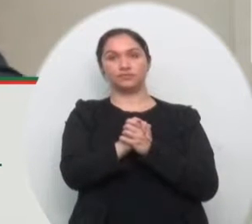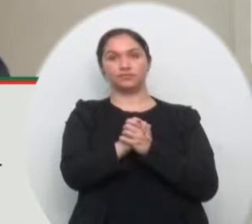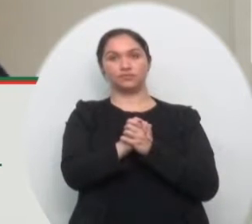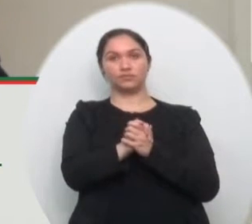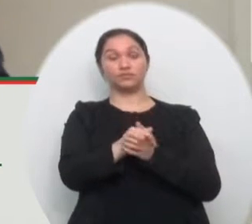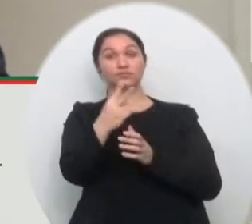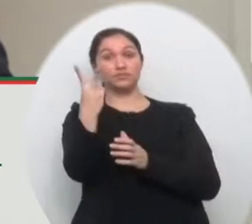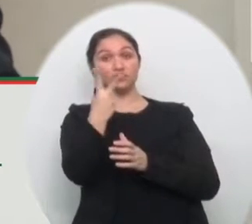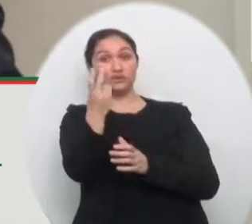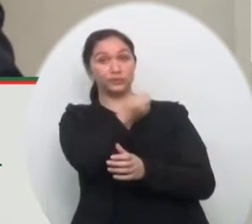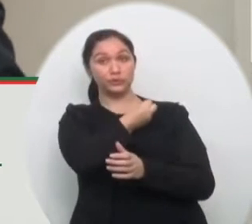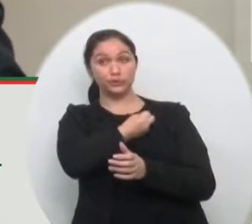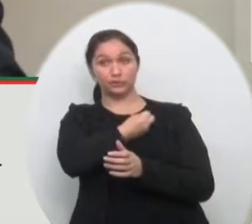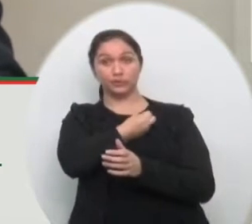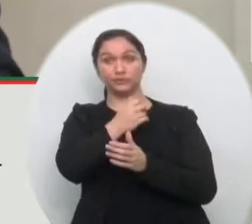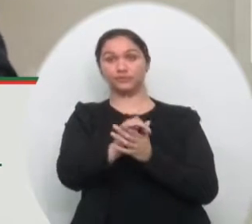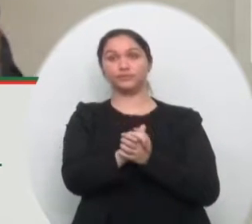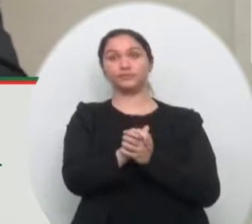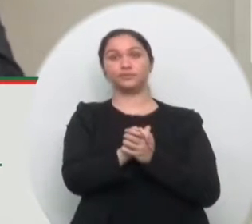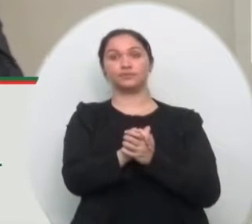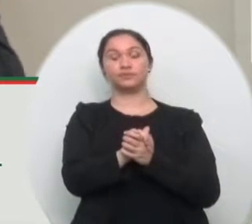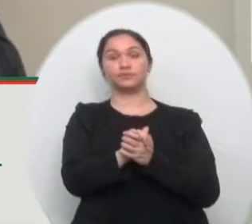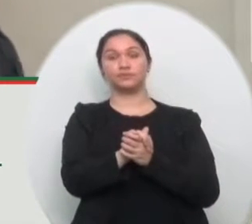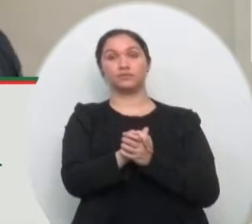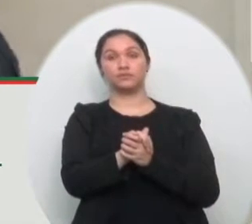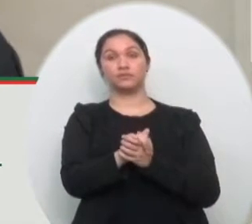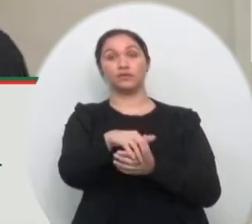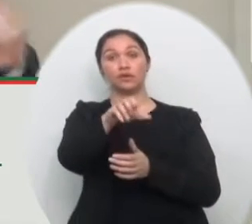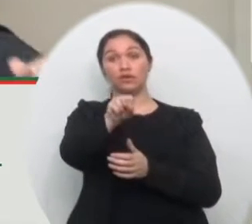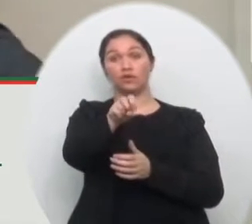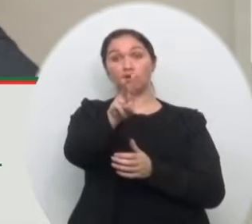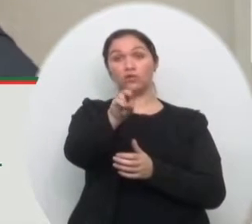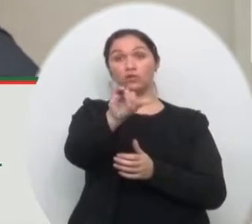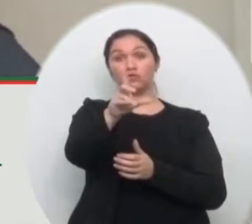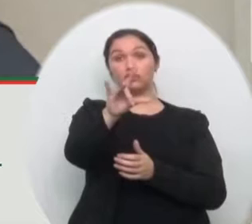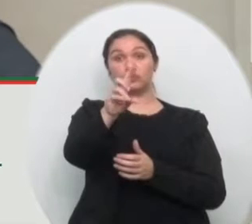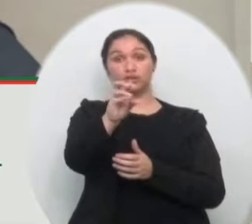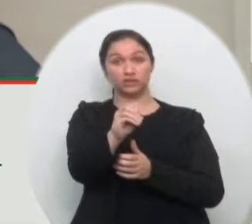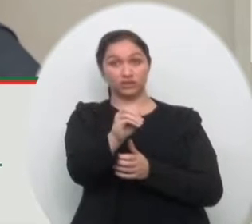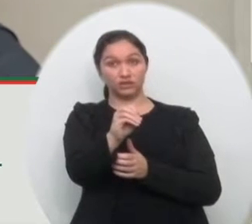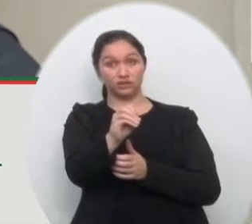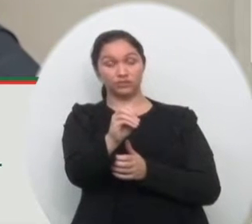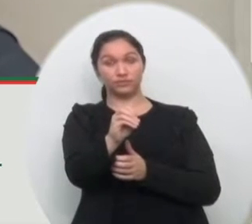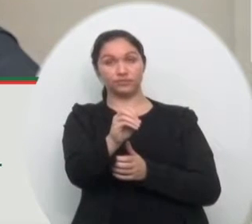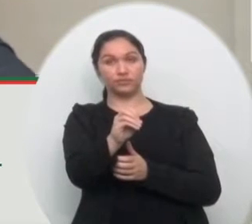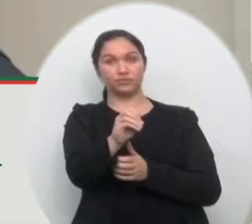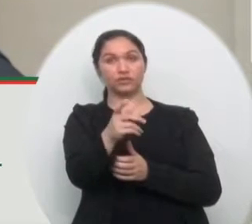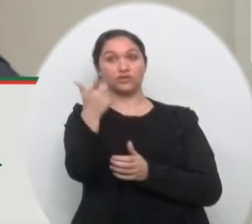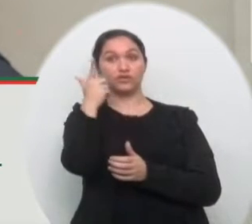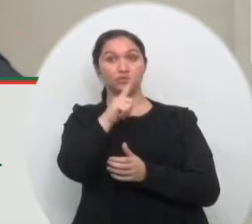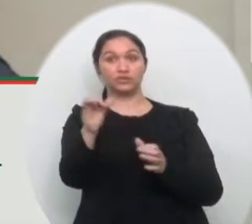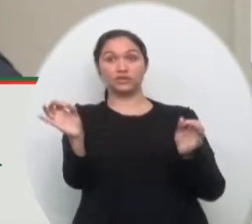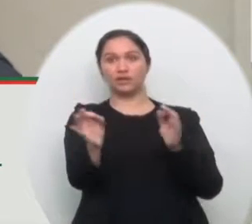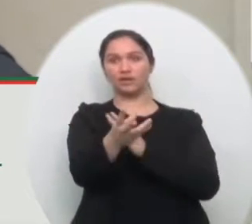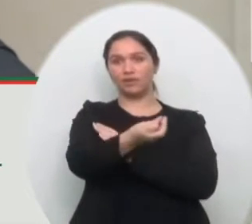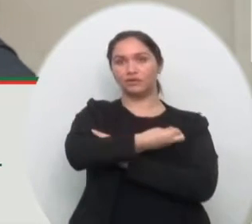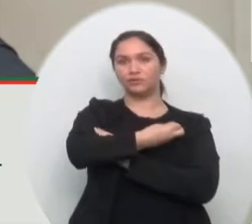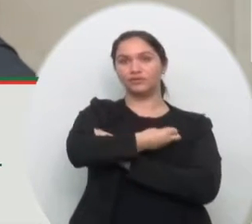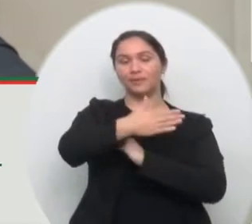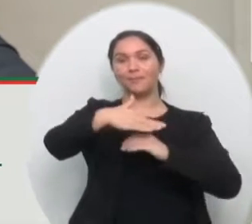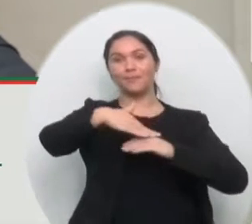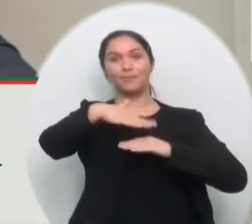Segundo estatísticas, o suicídio já matou mais que todas as guerras e todos os homicídios